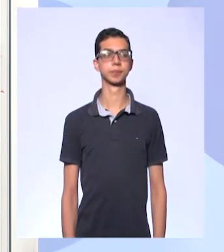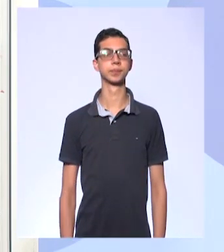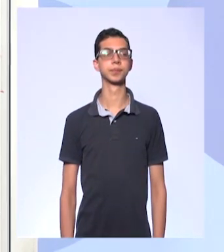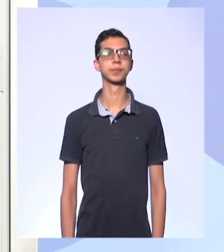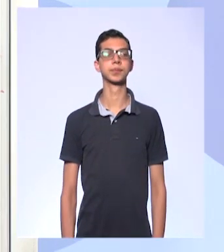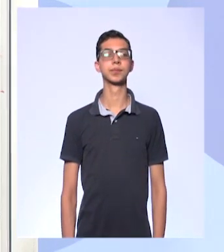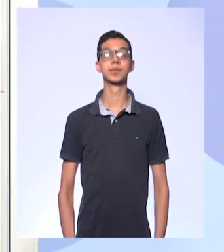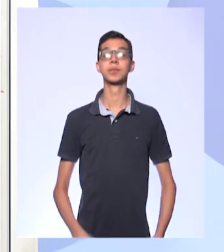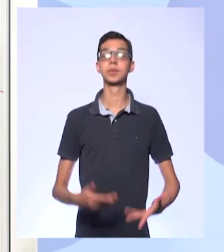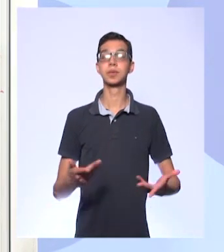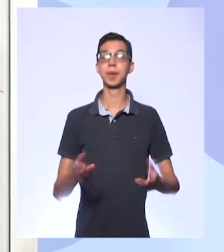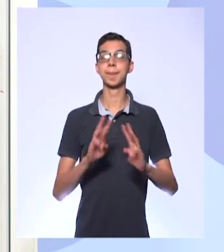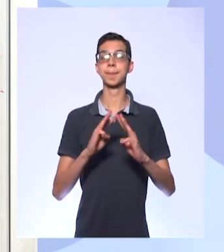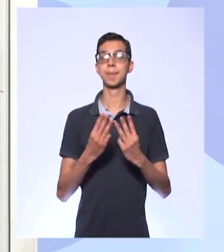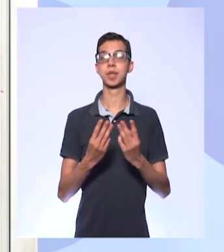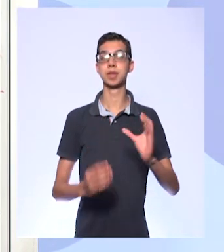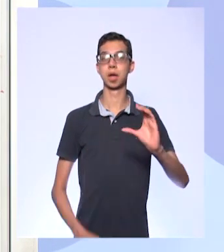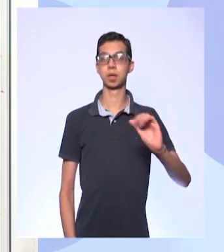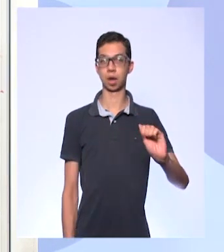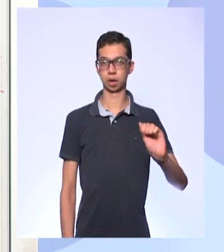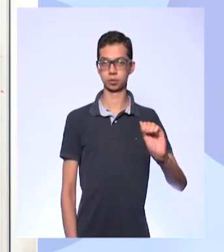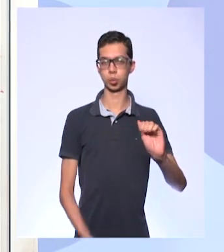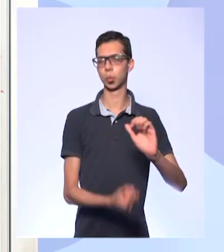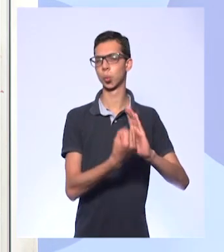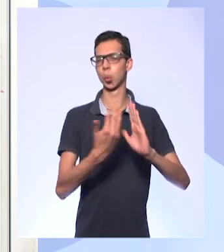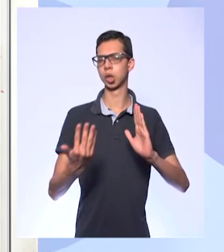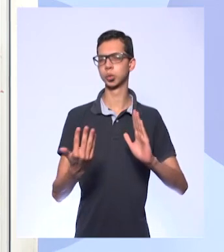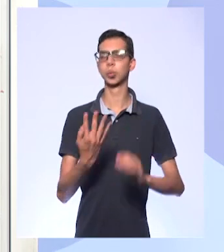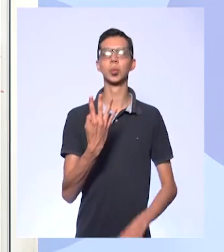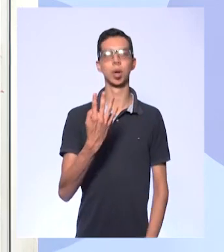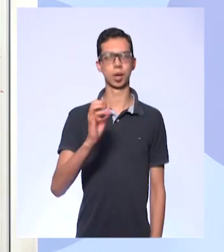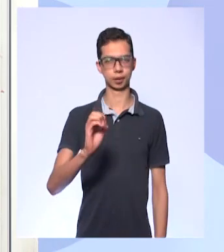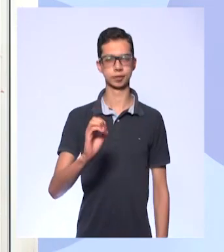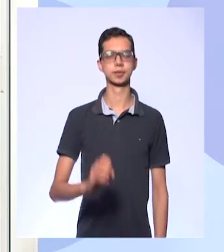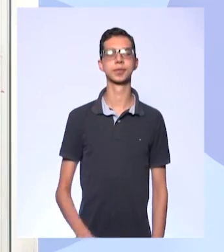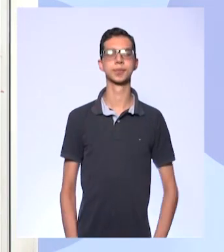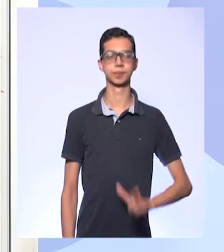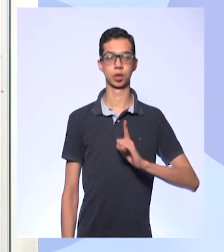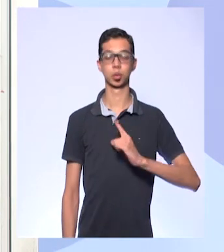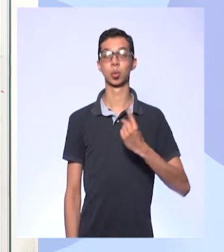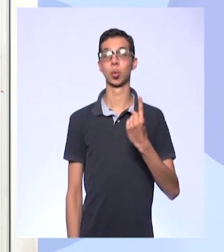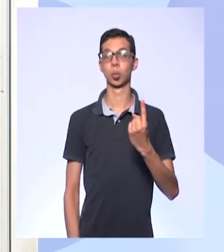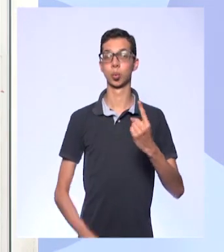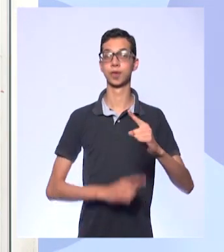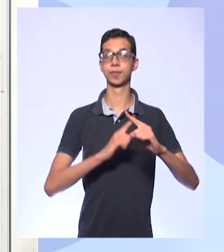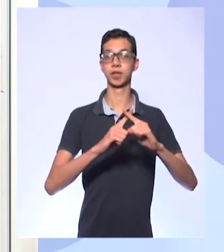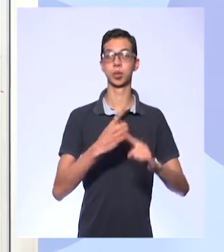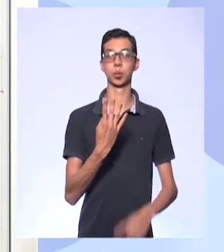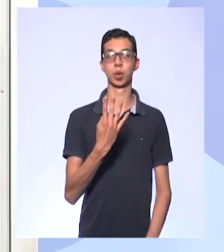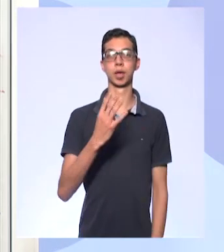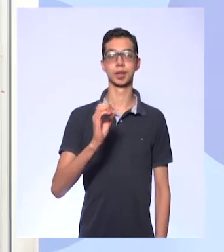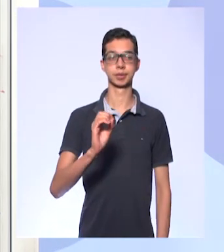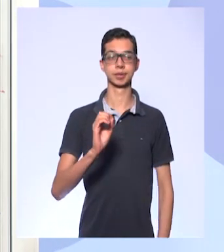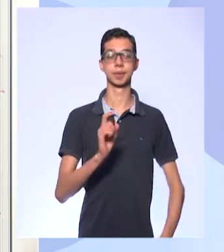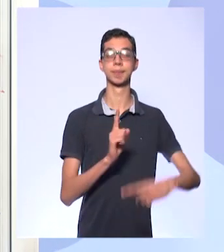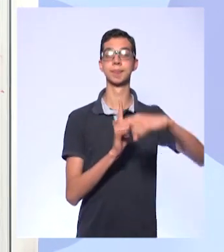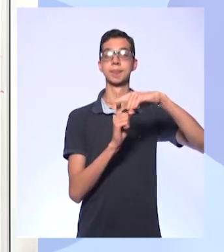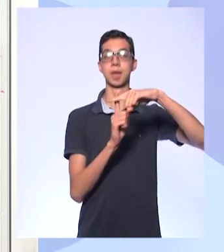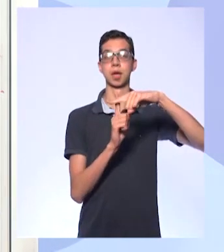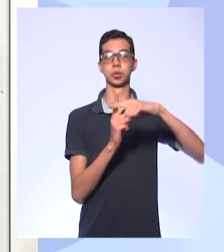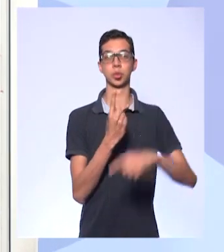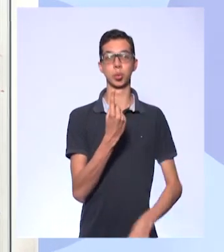A massa do cálcio, ela é 40. Então, tem 1 vezes 40, mais